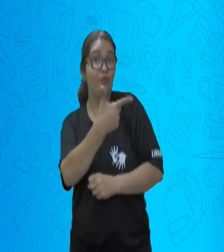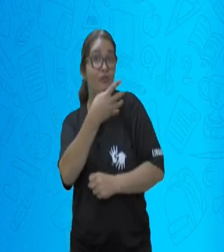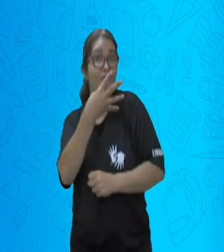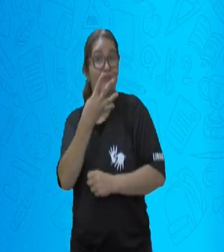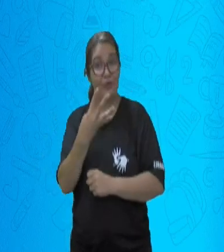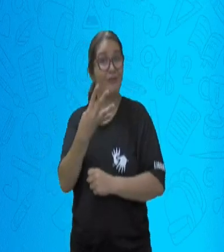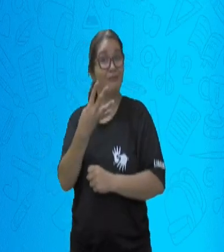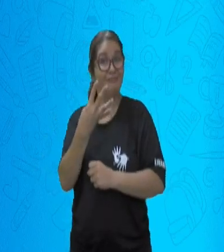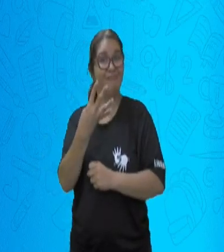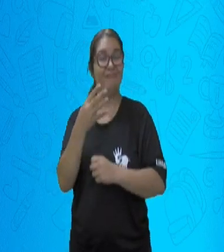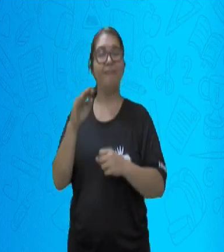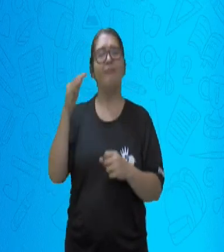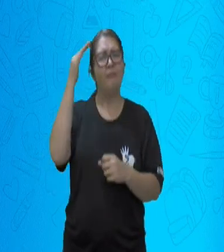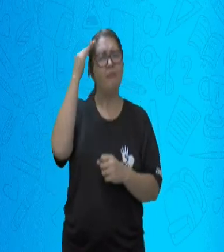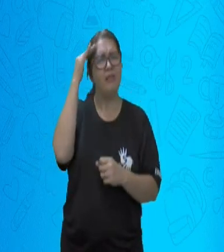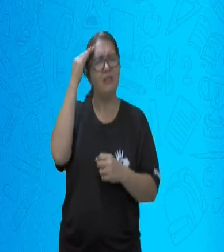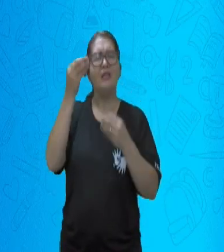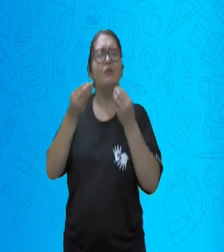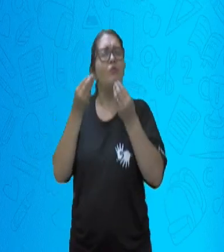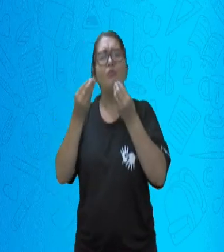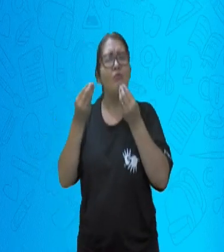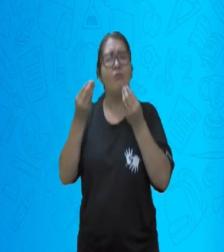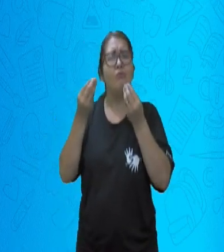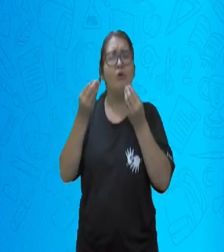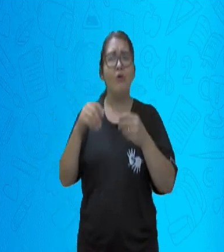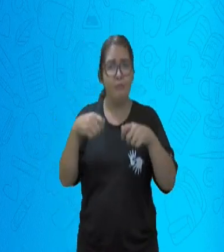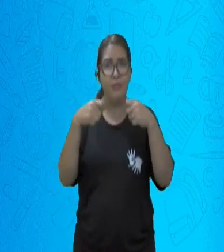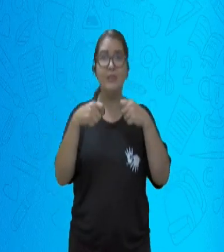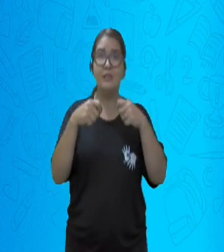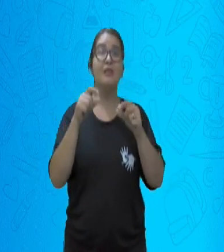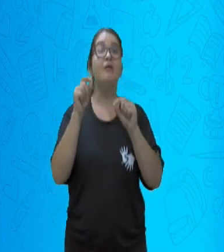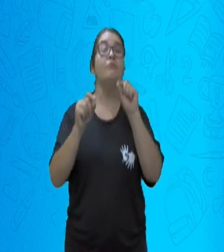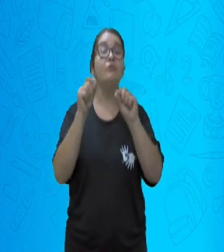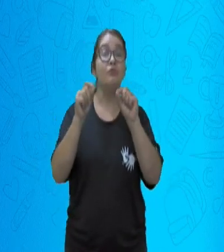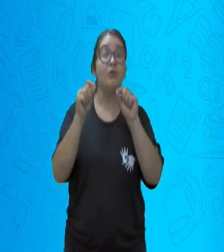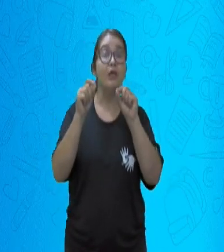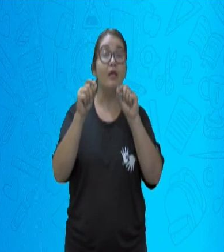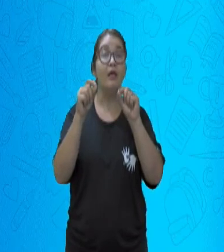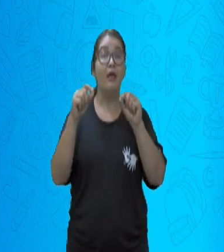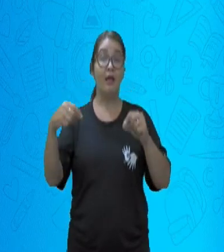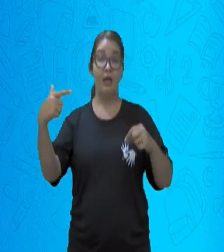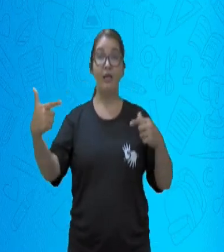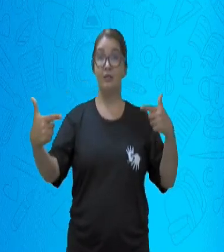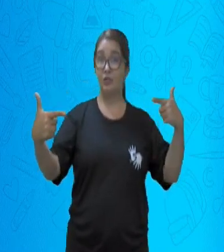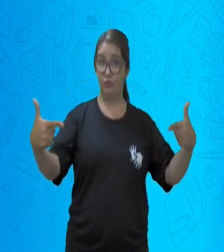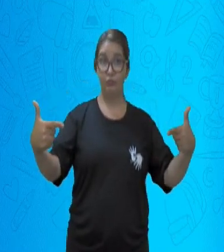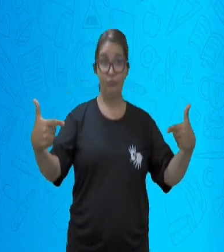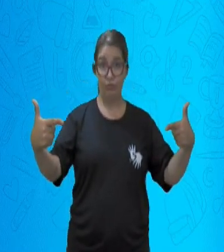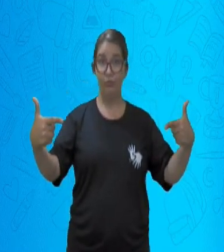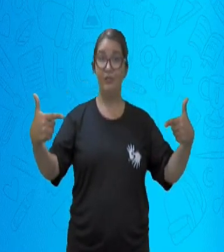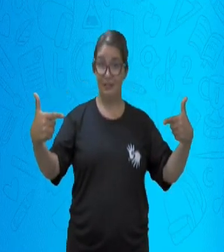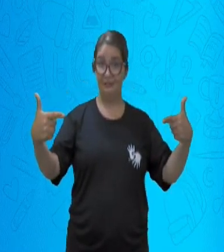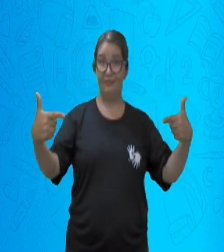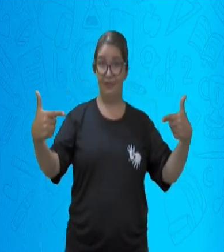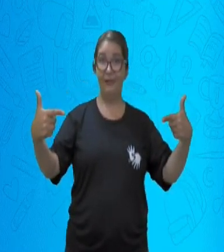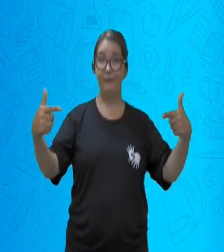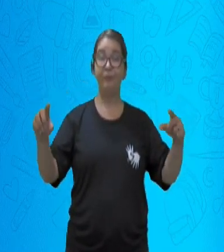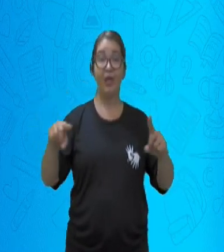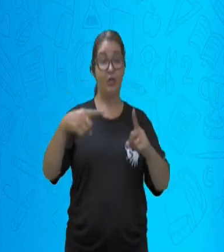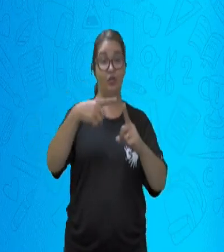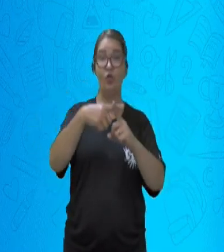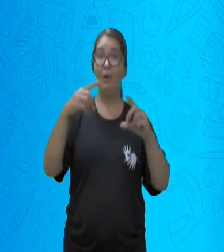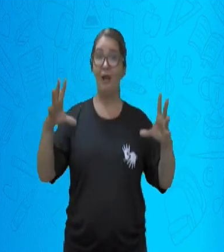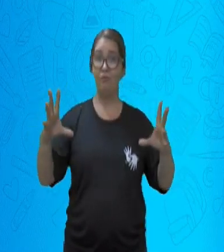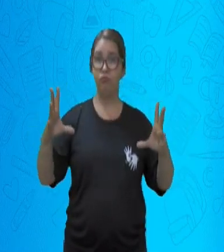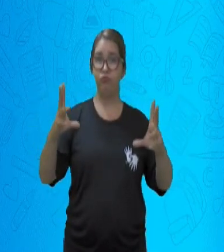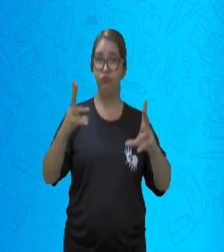A gente somou as duas caixas de lápis de cor. Vamos observar novamente. E agora um pouquinho